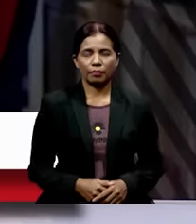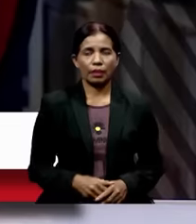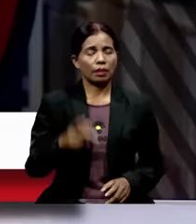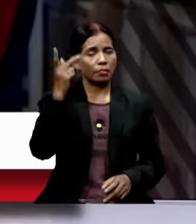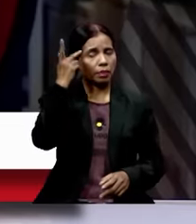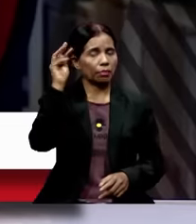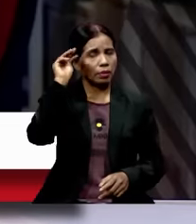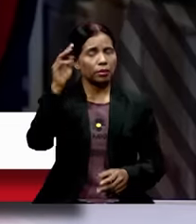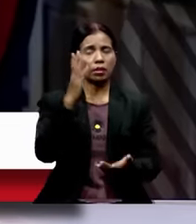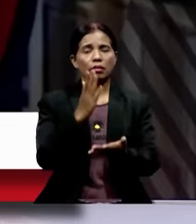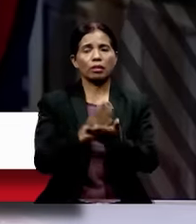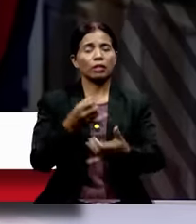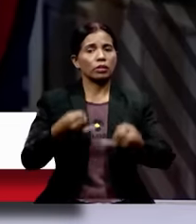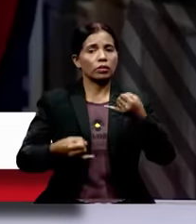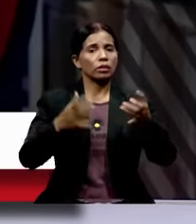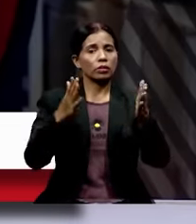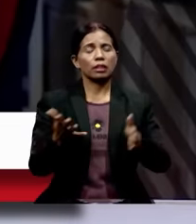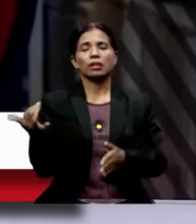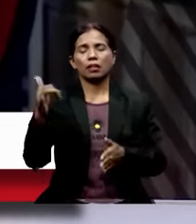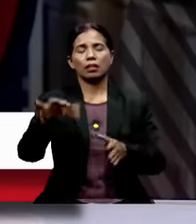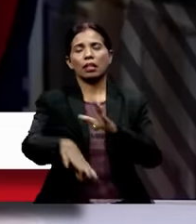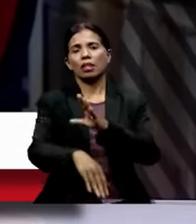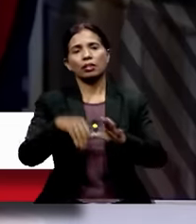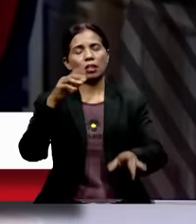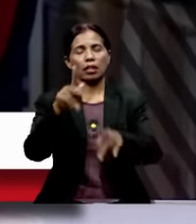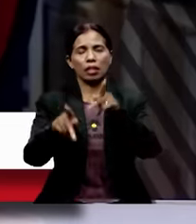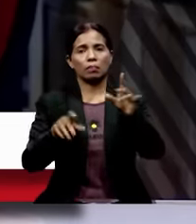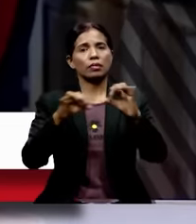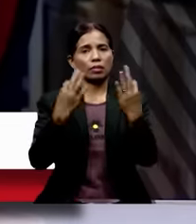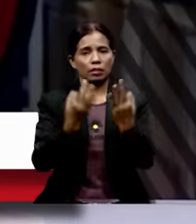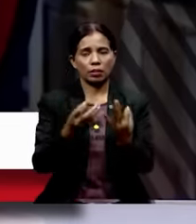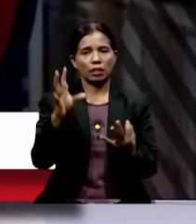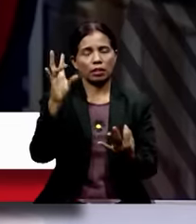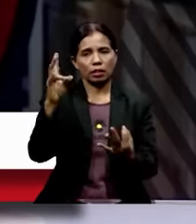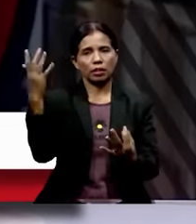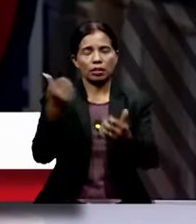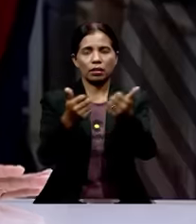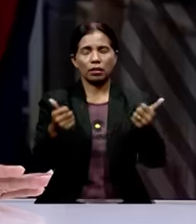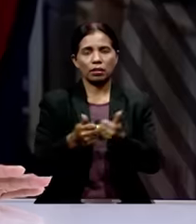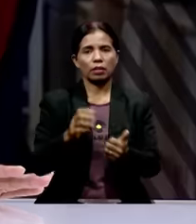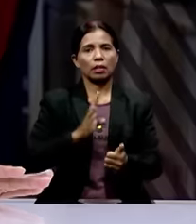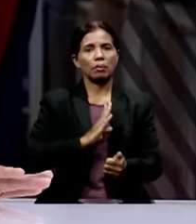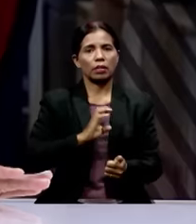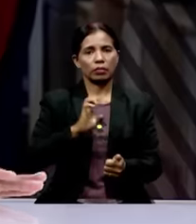Primeiro-ministro em período oficial, Justiça Sira, Hassai Comunidade, uma Kainhito e Aldeia, Pecusa e Craig.